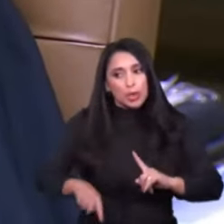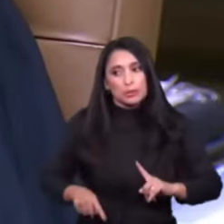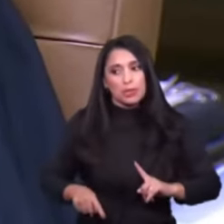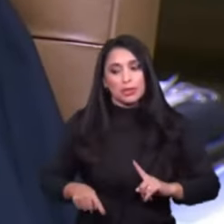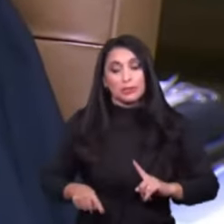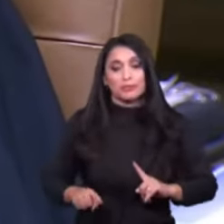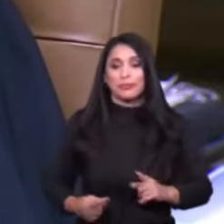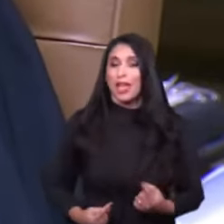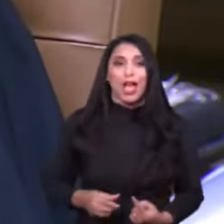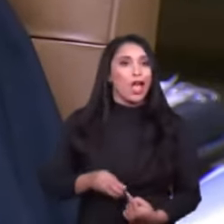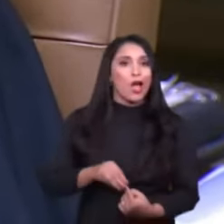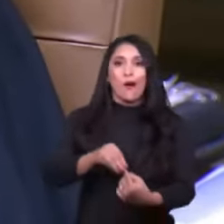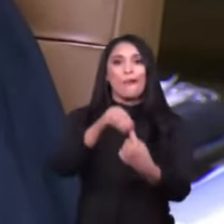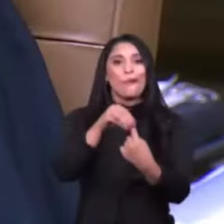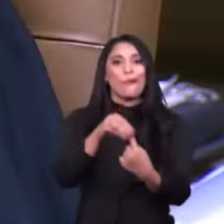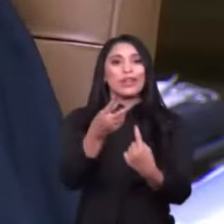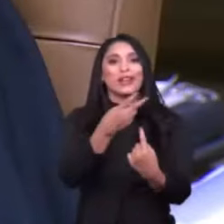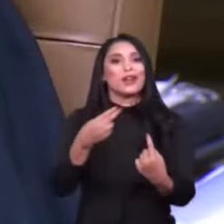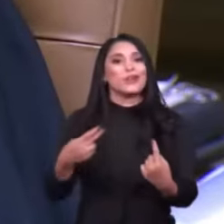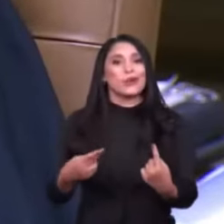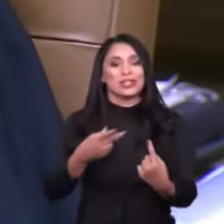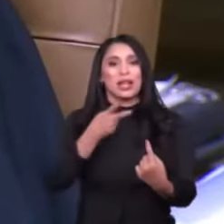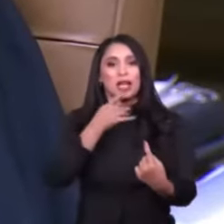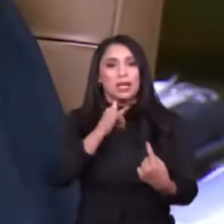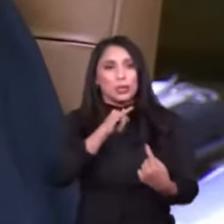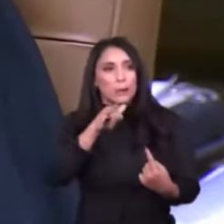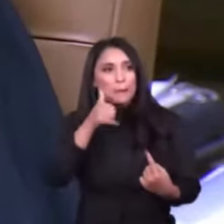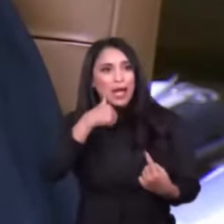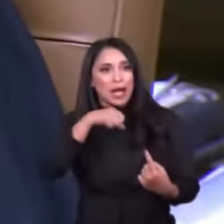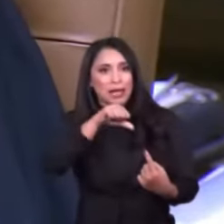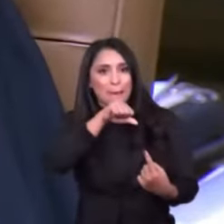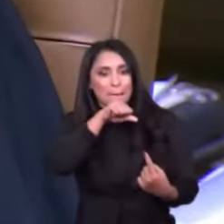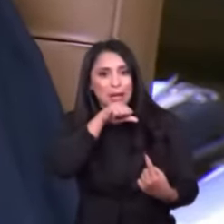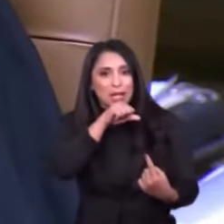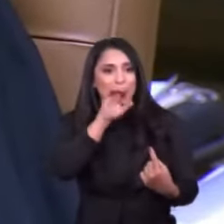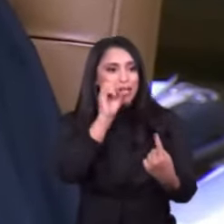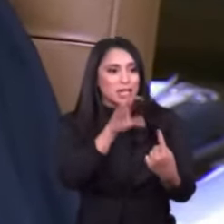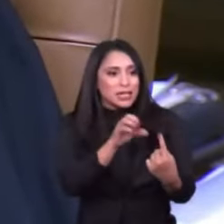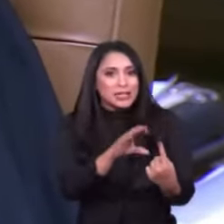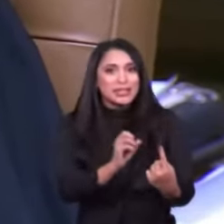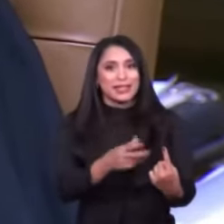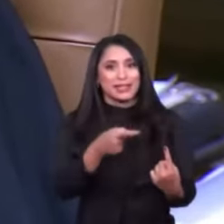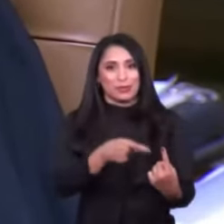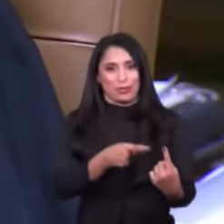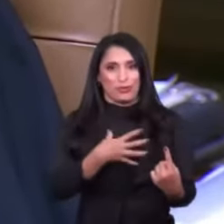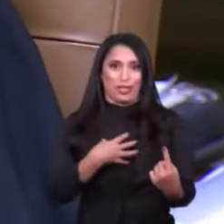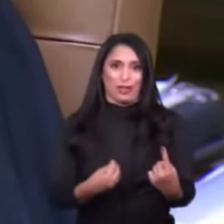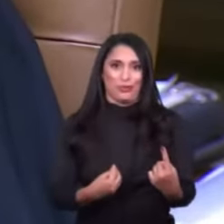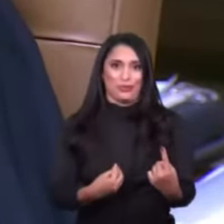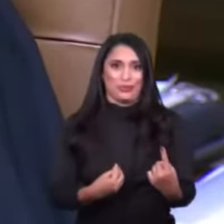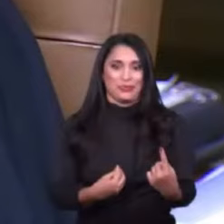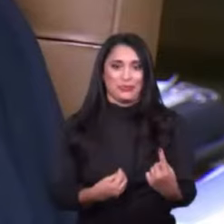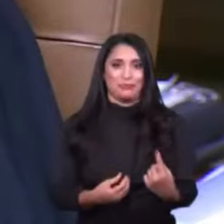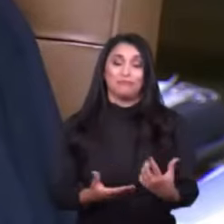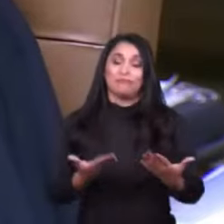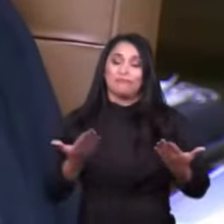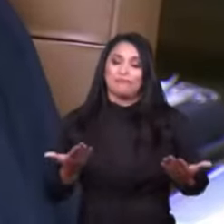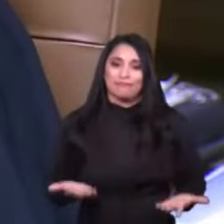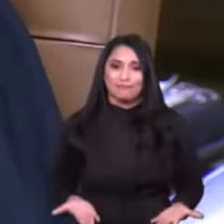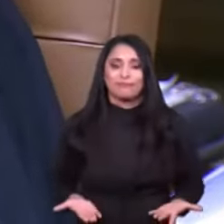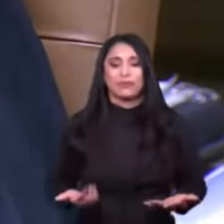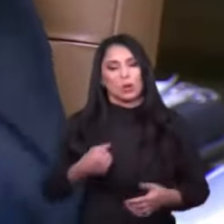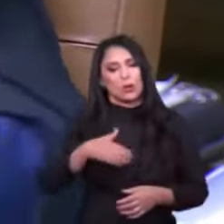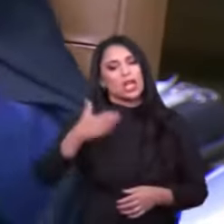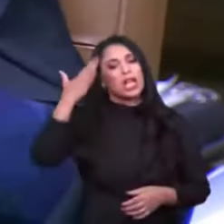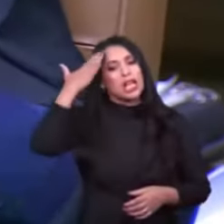Esse é o único argumento que o pobre, que o pai e a mãe pobre brasileira tem. Então, eu sei